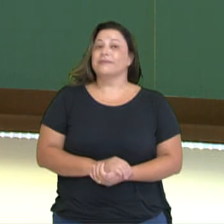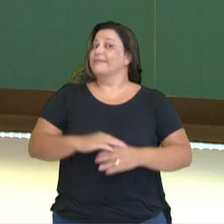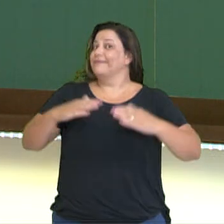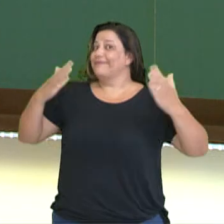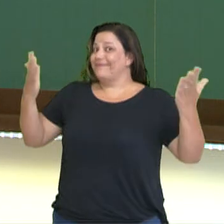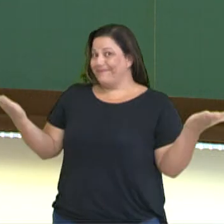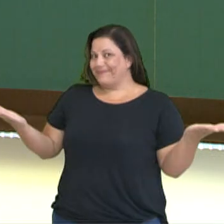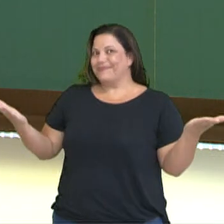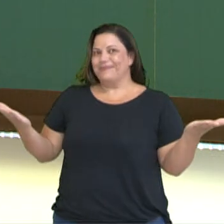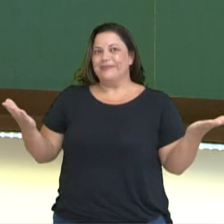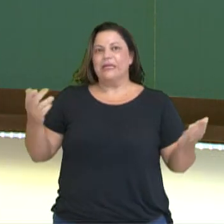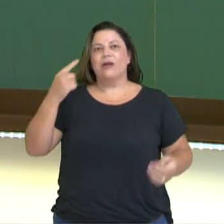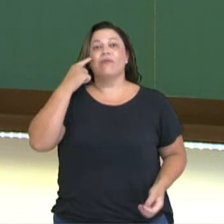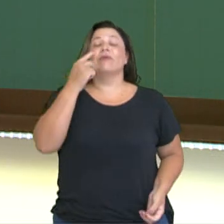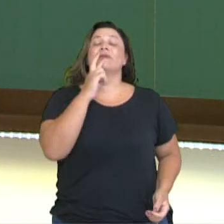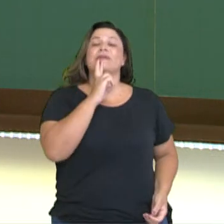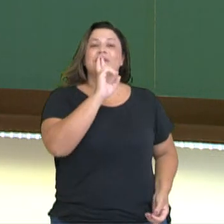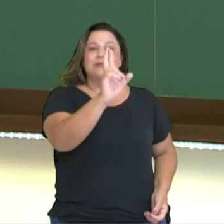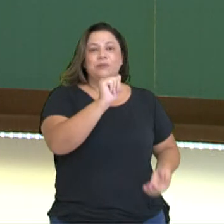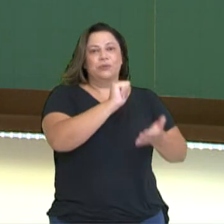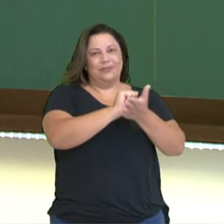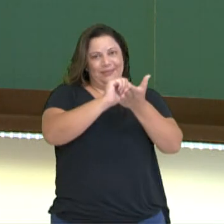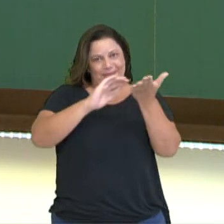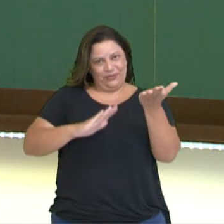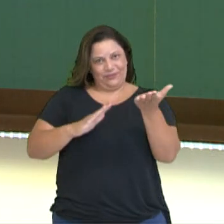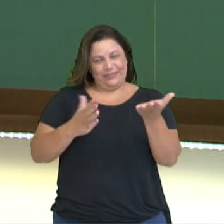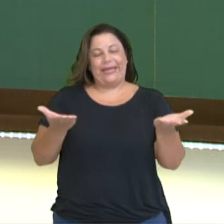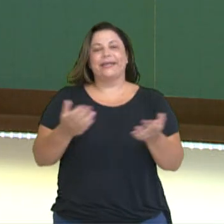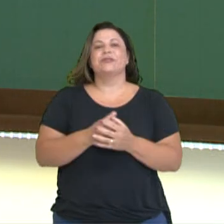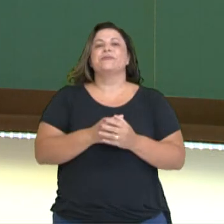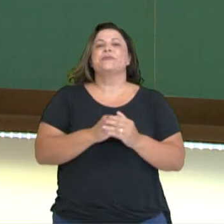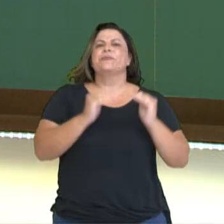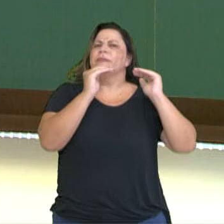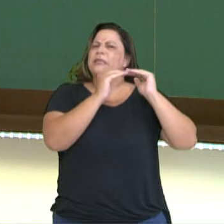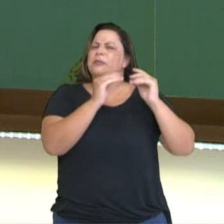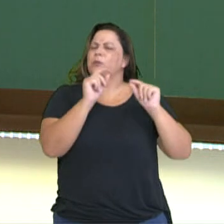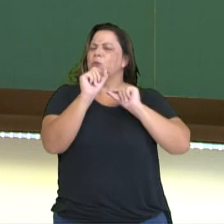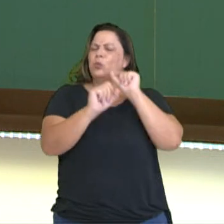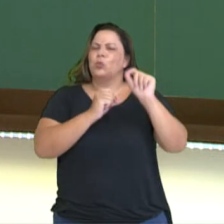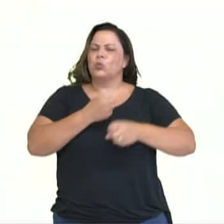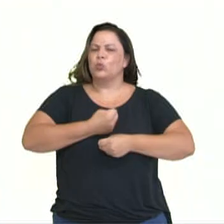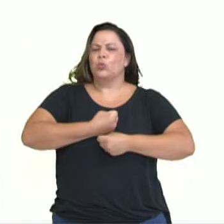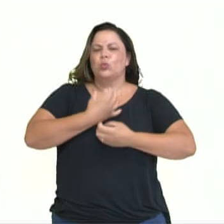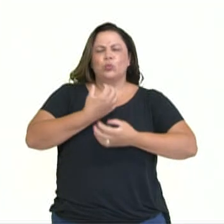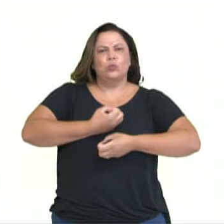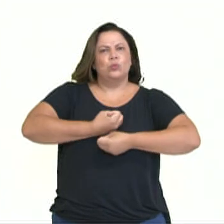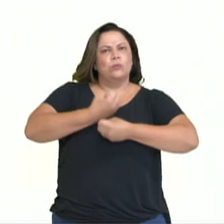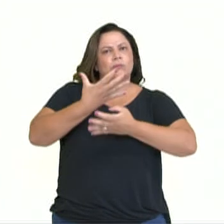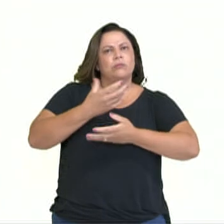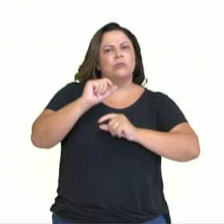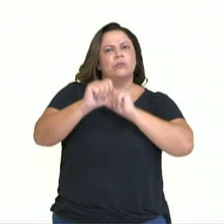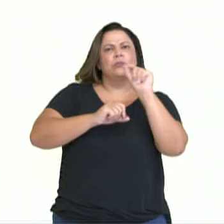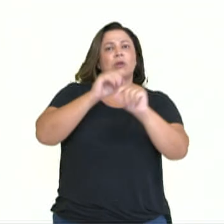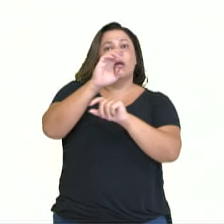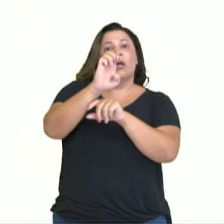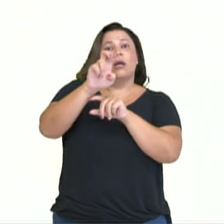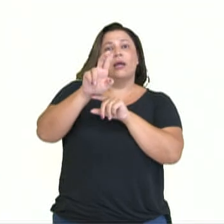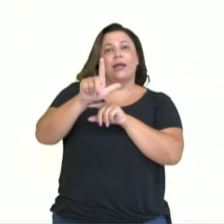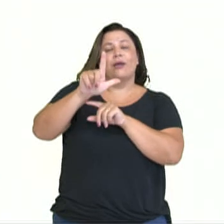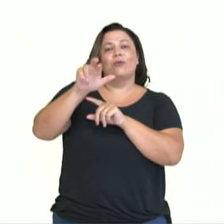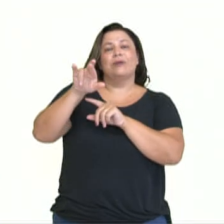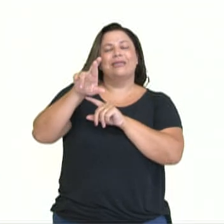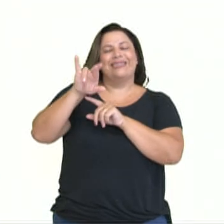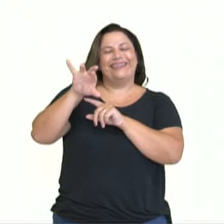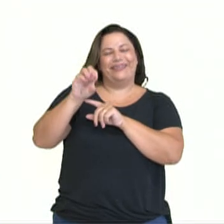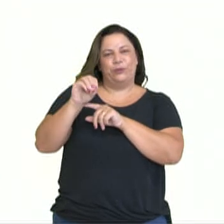Então, minha gente, vamos à resposta da atividade? Tá? De acordo com o poema, como se sente o eu lírico? Lembrando que o eu lírico é como se fosse o